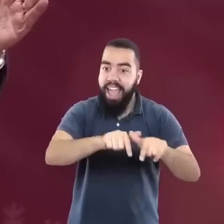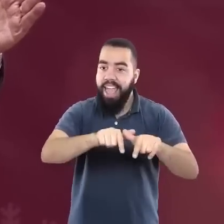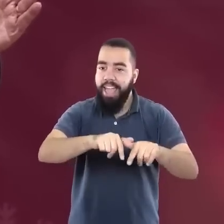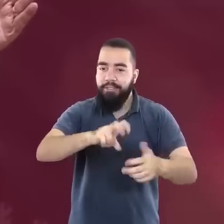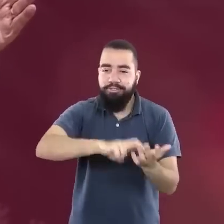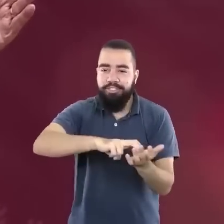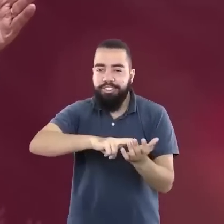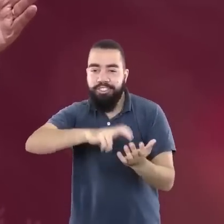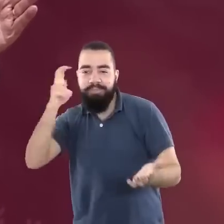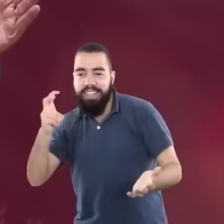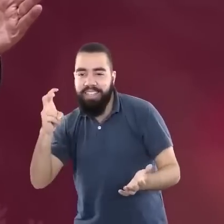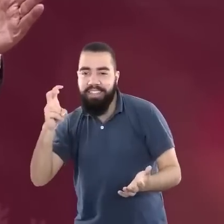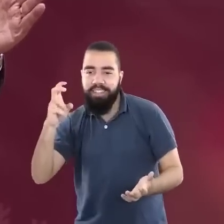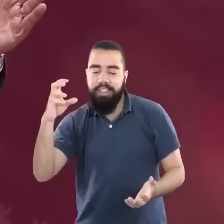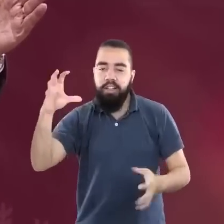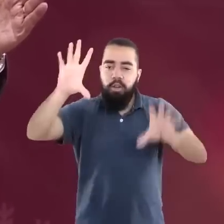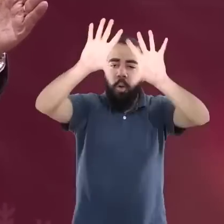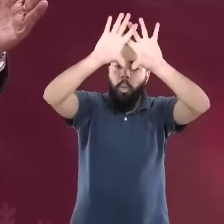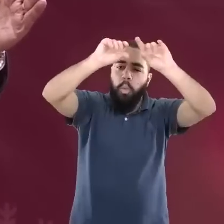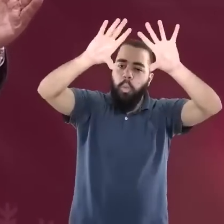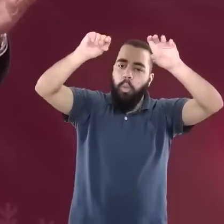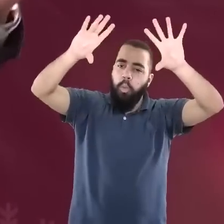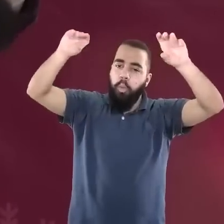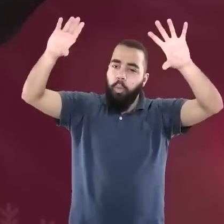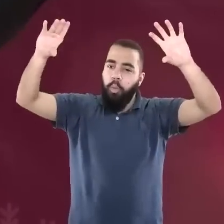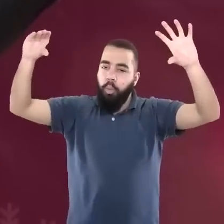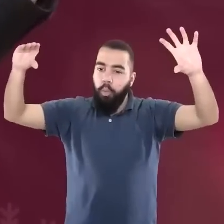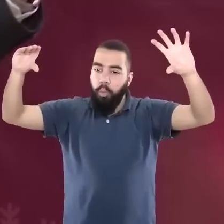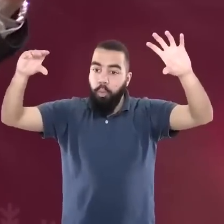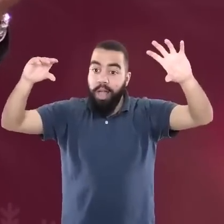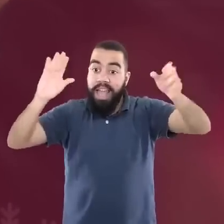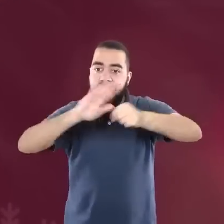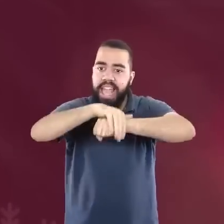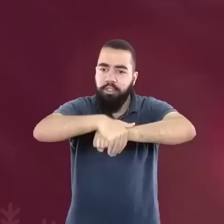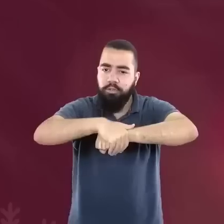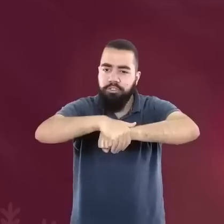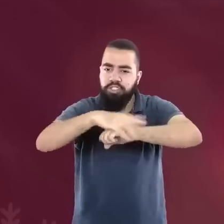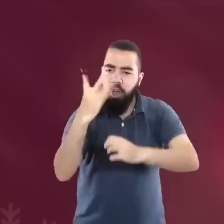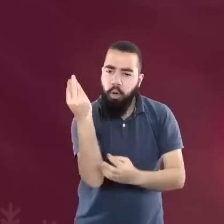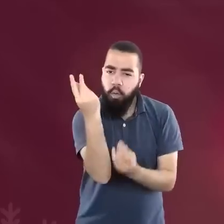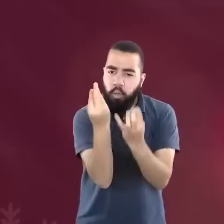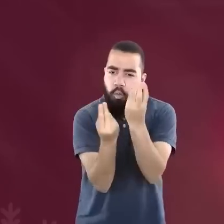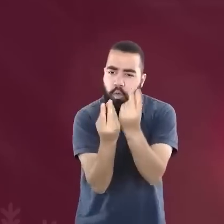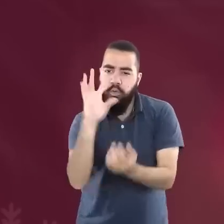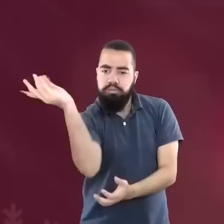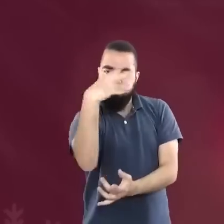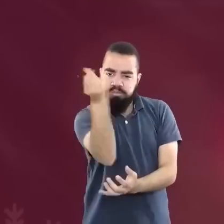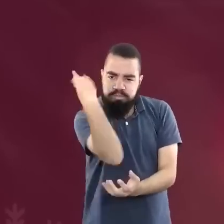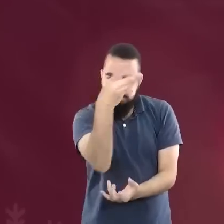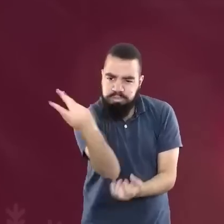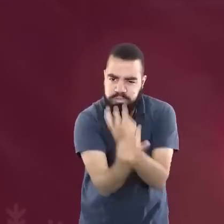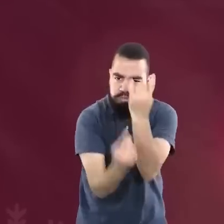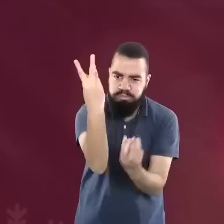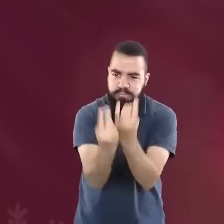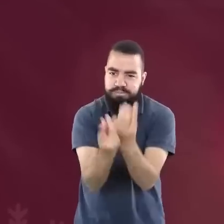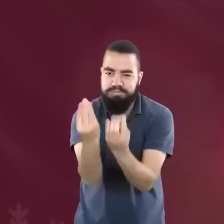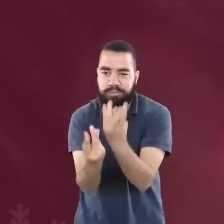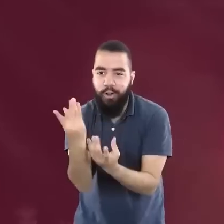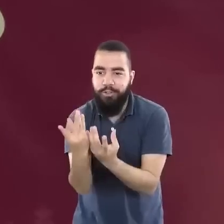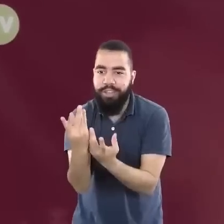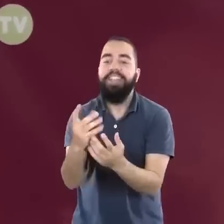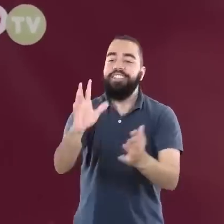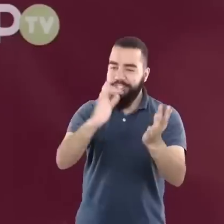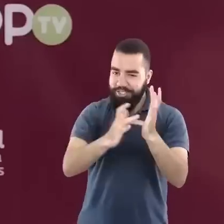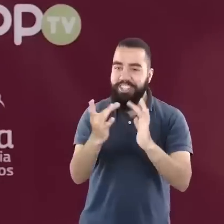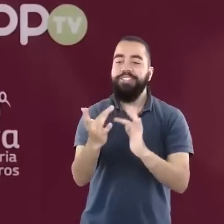de Fogo que guiava o povo de noite ele é representado no velho testamento pelo Tabernáculo ele